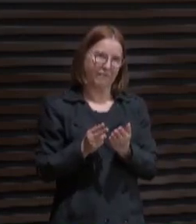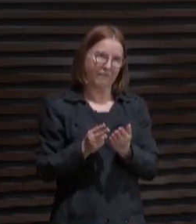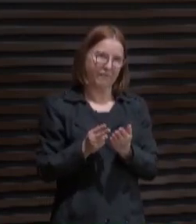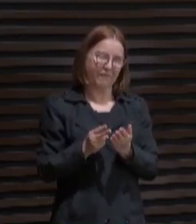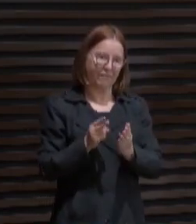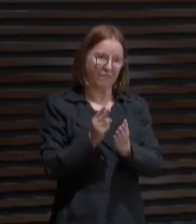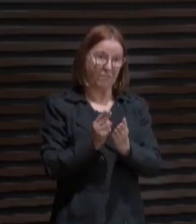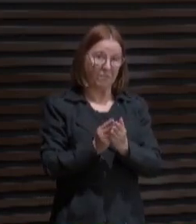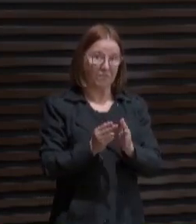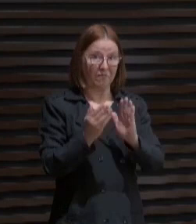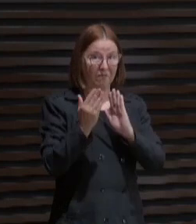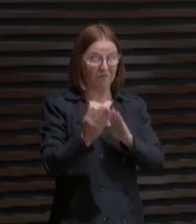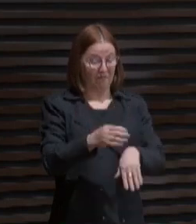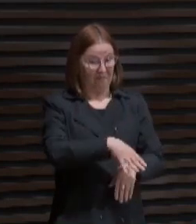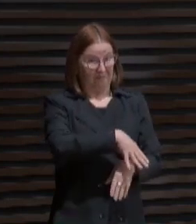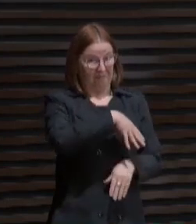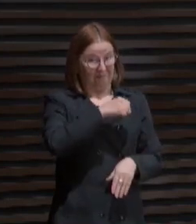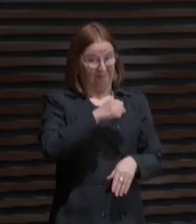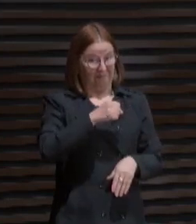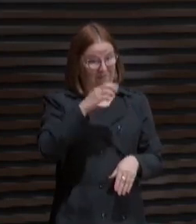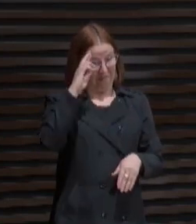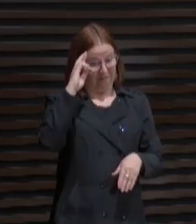enfim, era pleno júbilo.